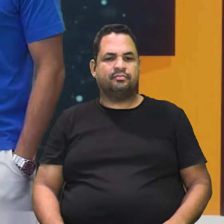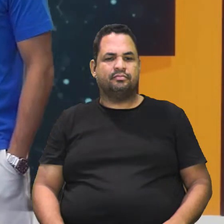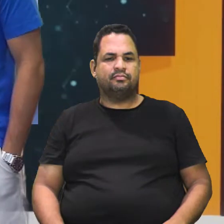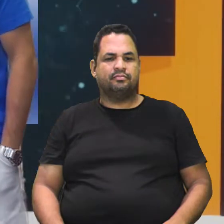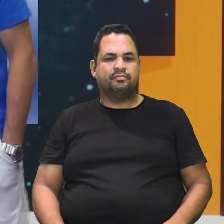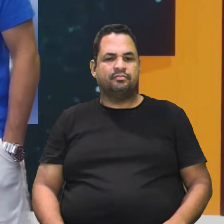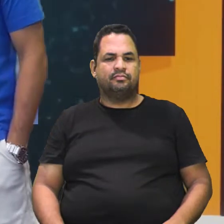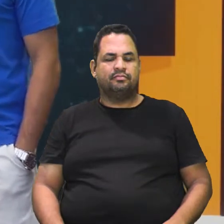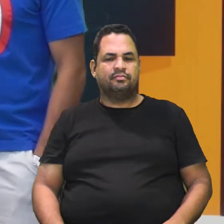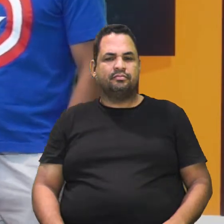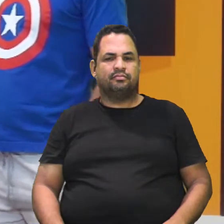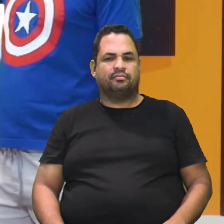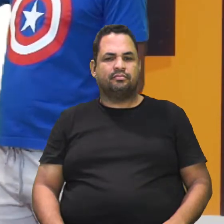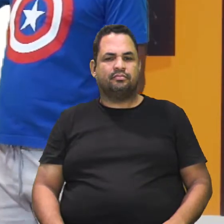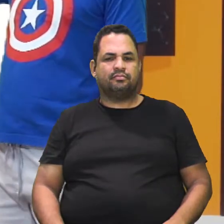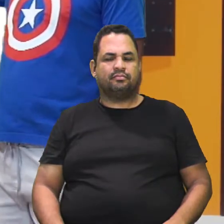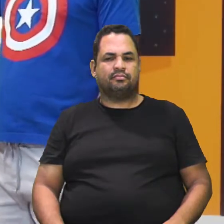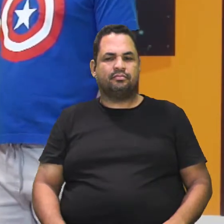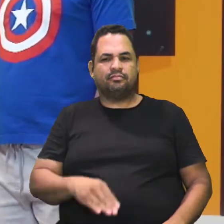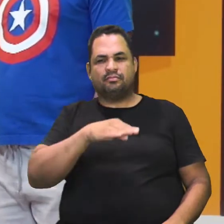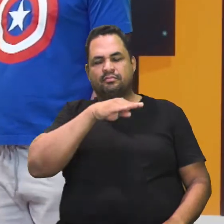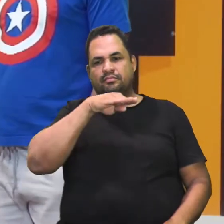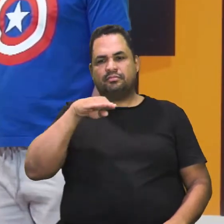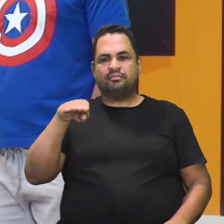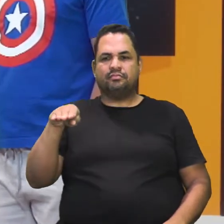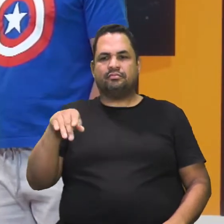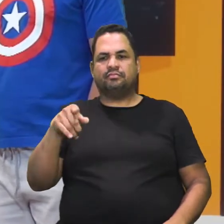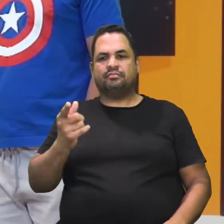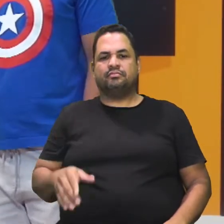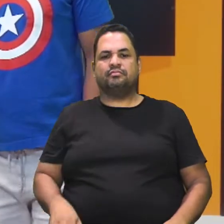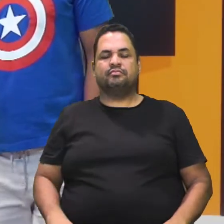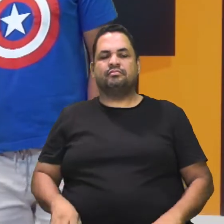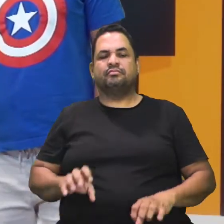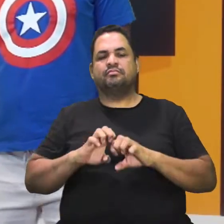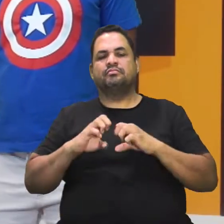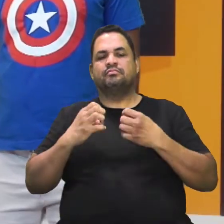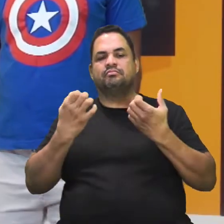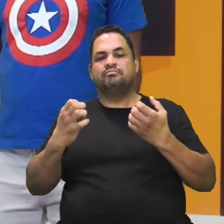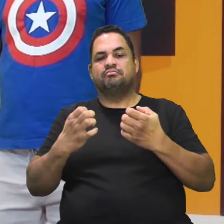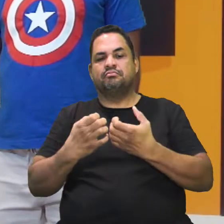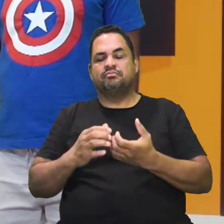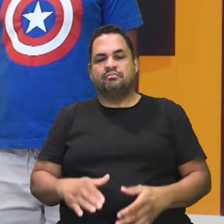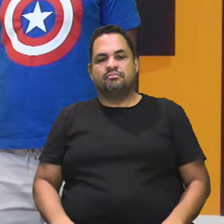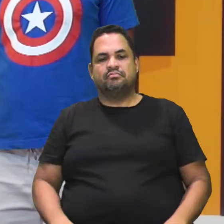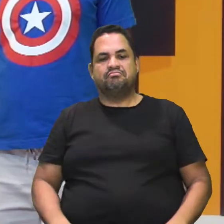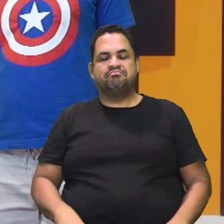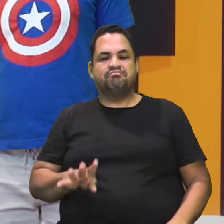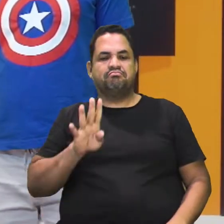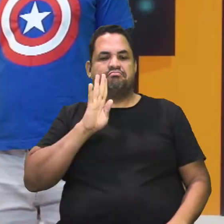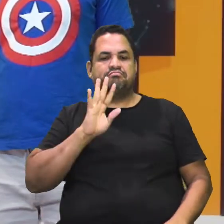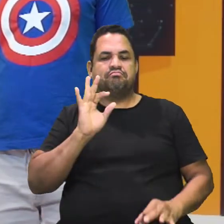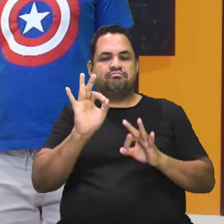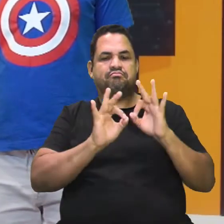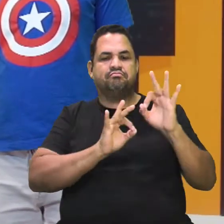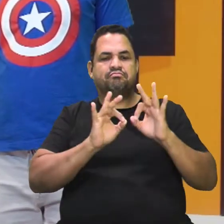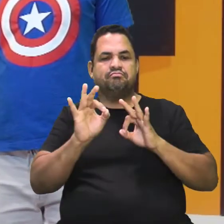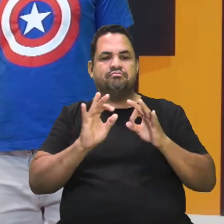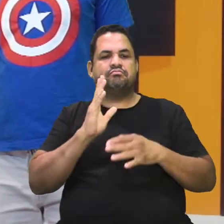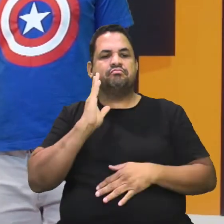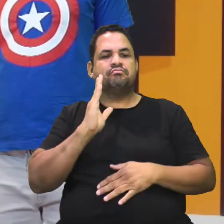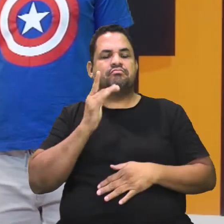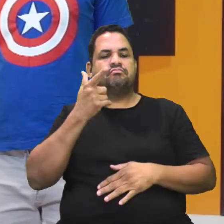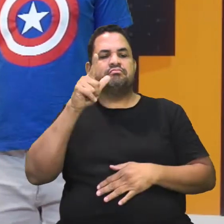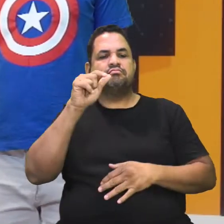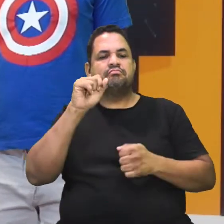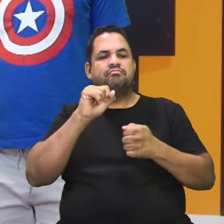Parou, aqui está reto, ó. Nesse reto aqui nós faríamos a nossa elipse, né? Olha lá que legal. Então, na construção, do mesmo jeito